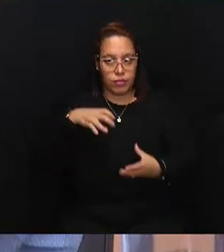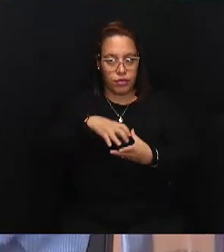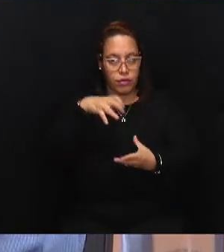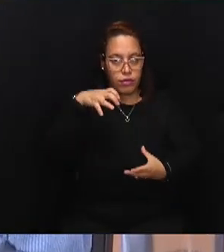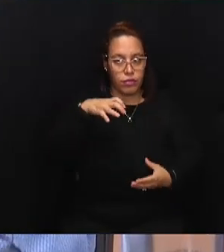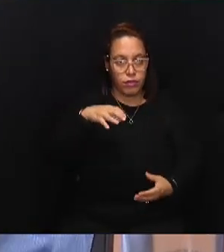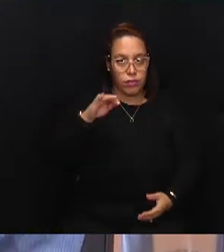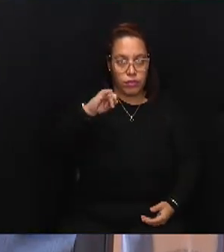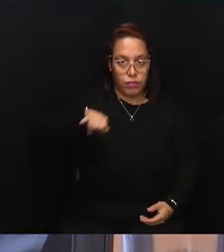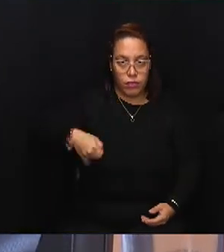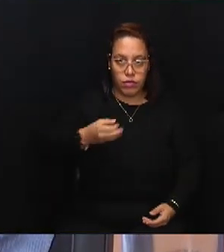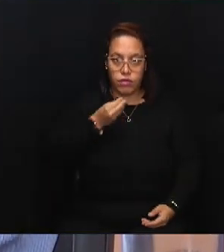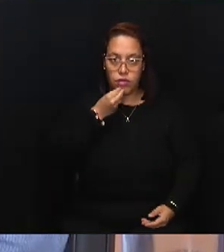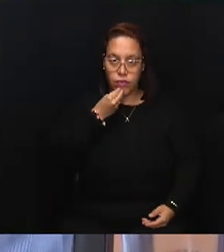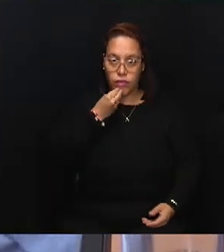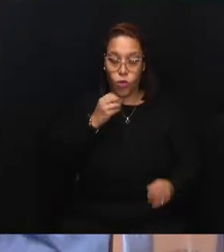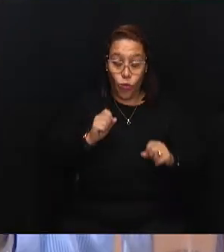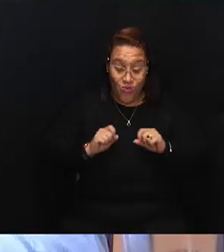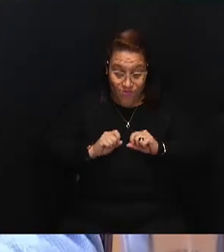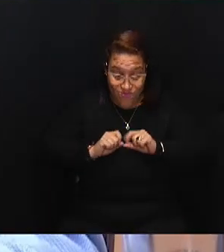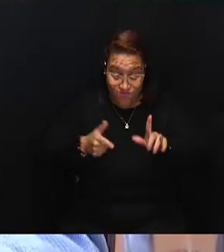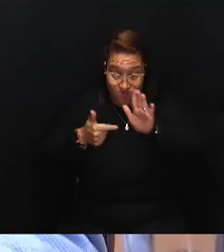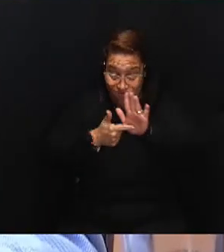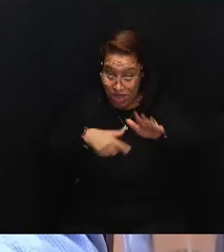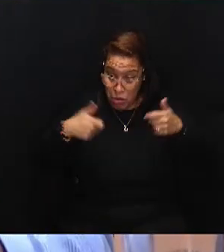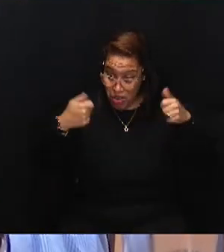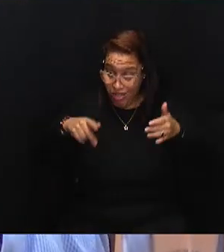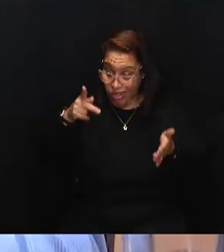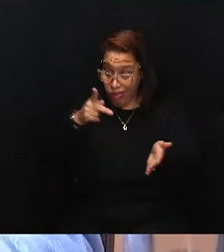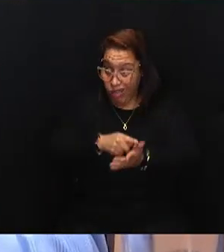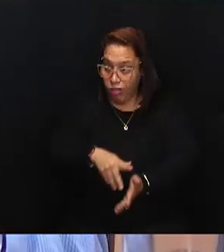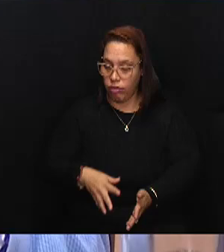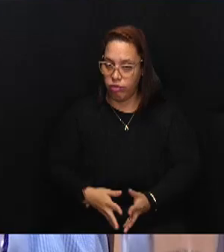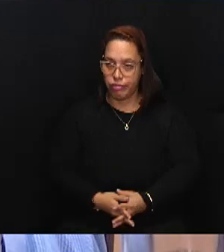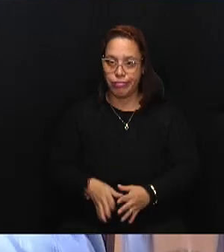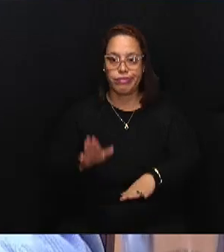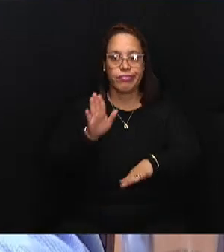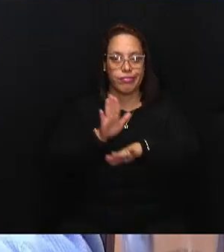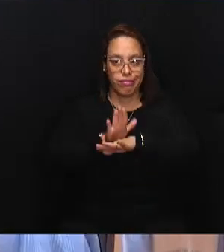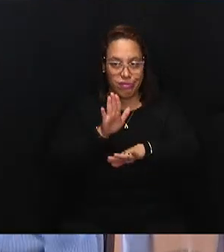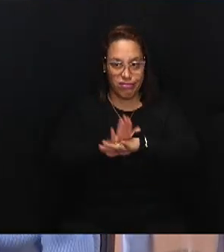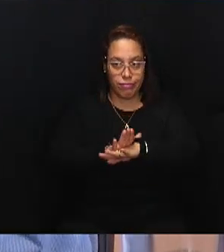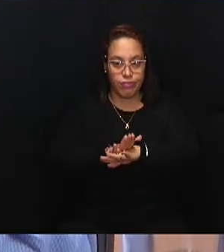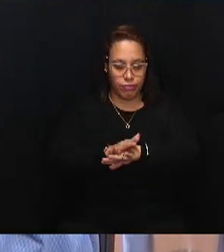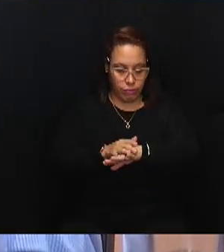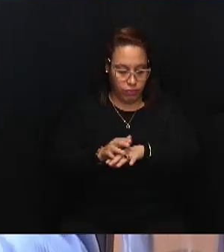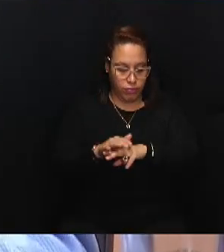a oportunidade dele expor as necessidades deles, vai ajudar e muito. Por isso, eu quero, mais uma